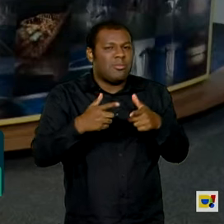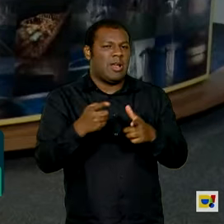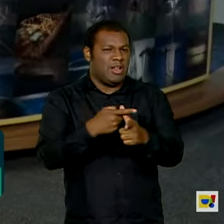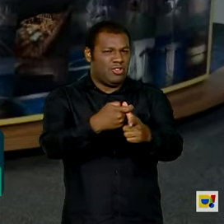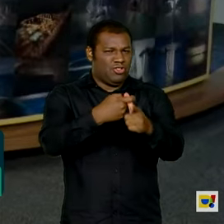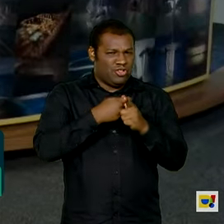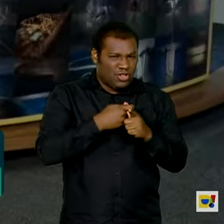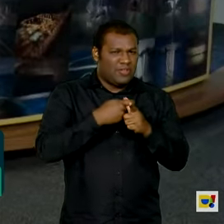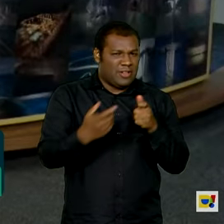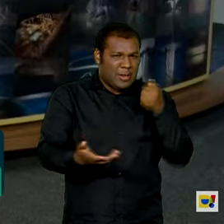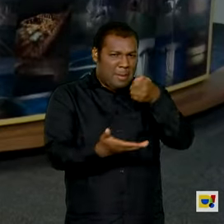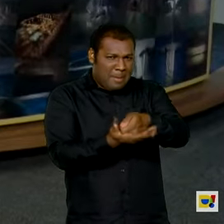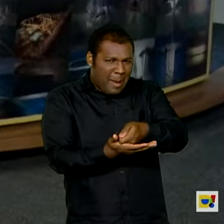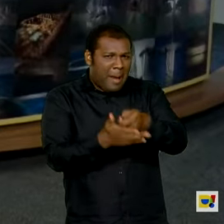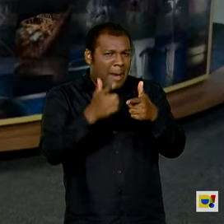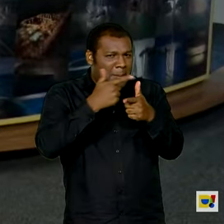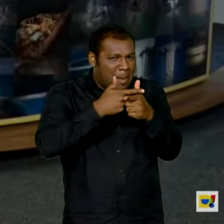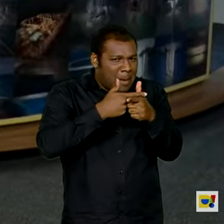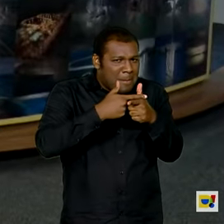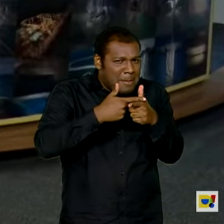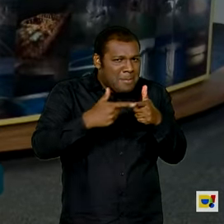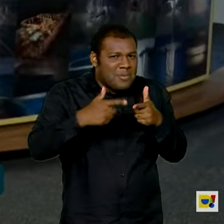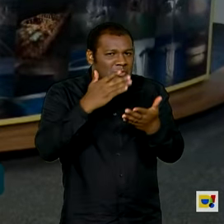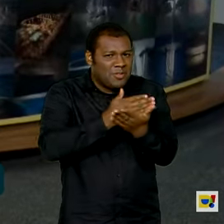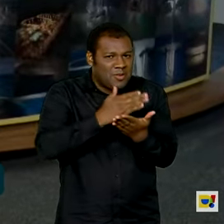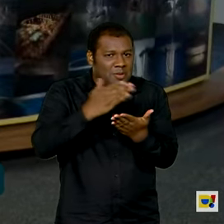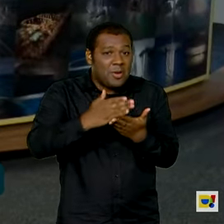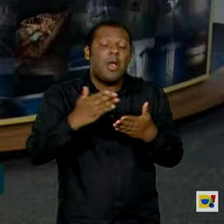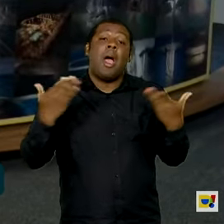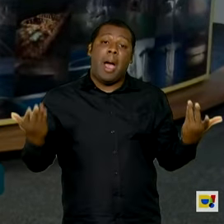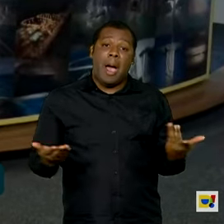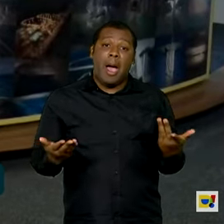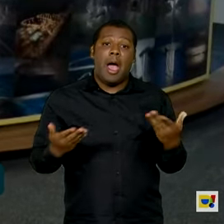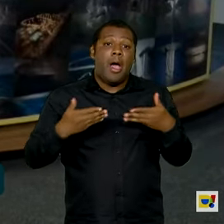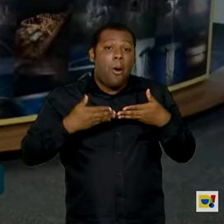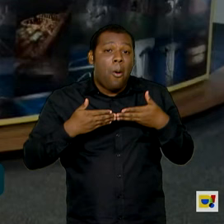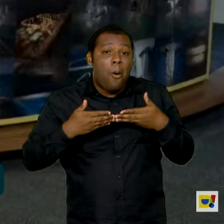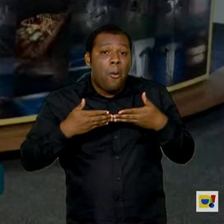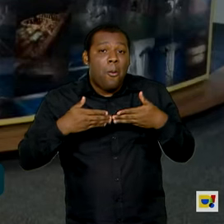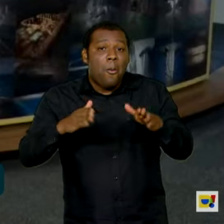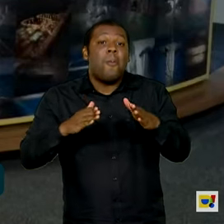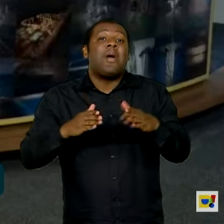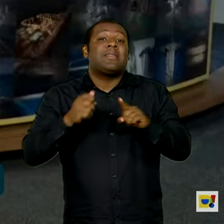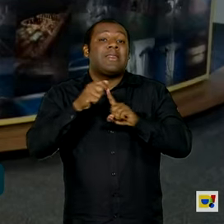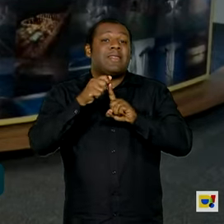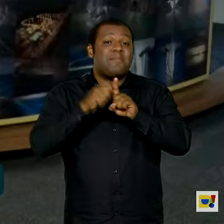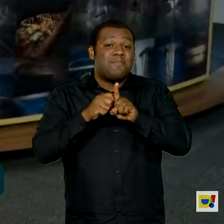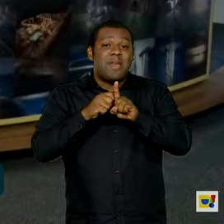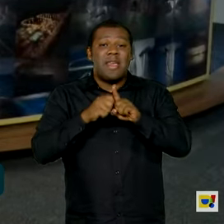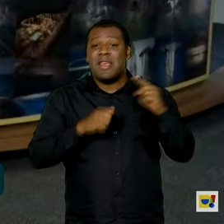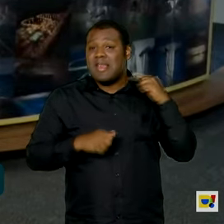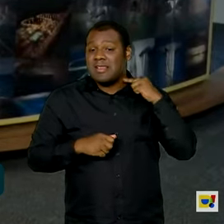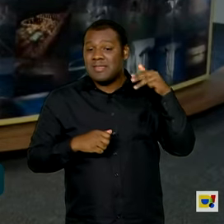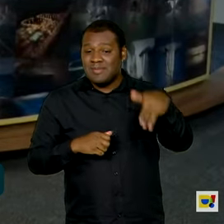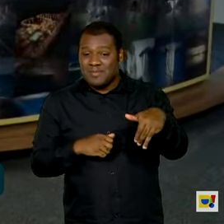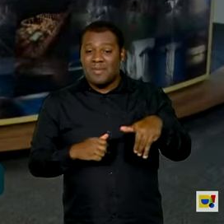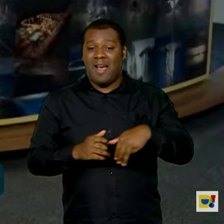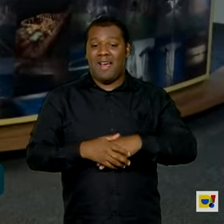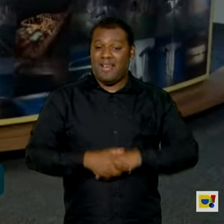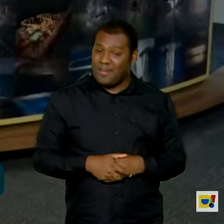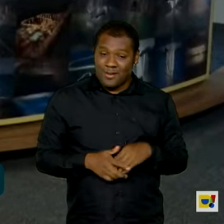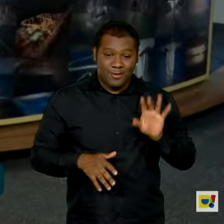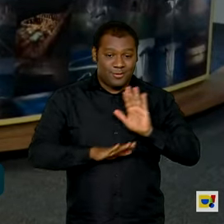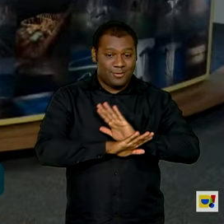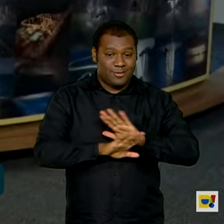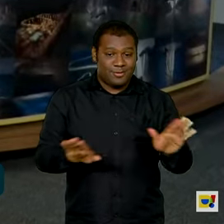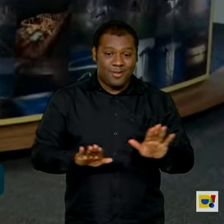parcelamento só começar a pagar Daqui 60 dias ou seja depois da Páscoa então estamos aqui no carnaval depois né passa a quaresma vem a